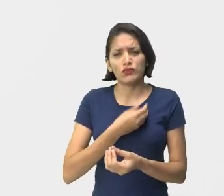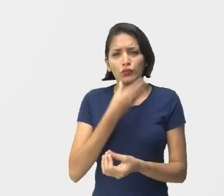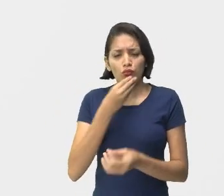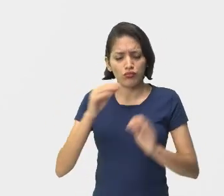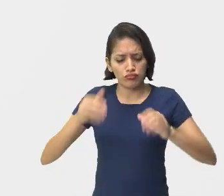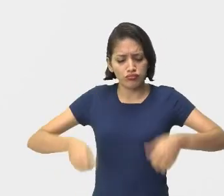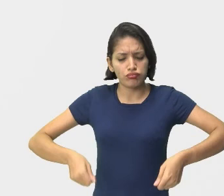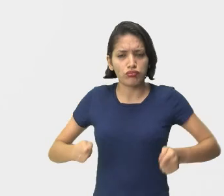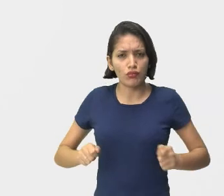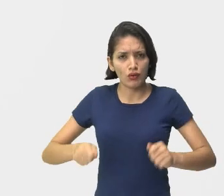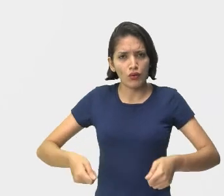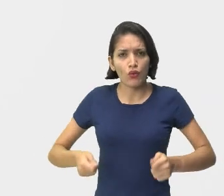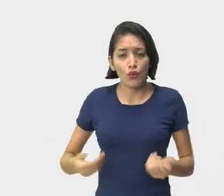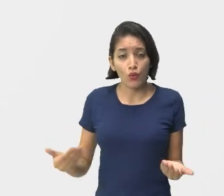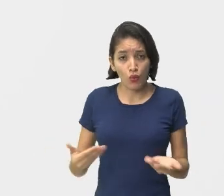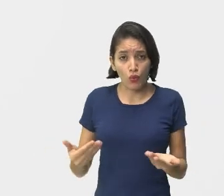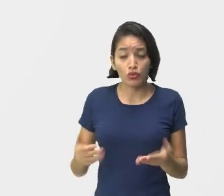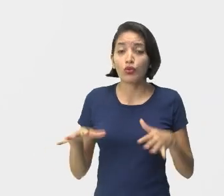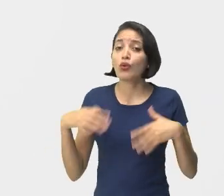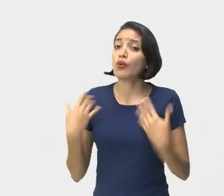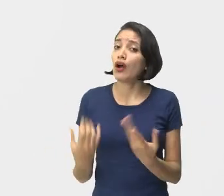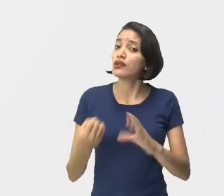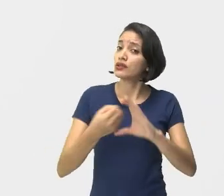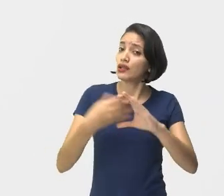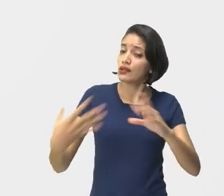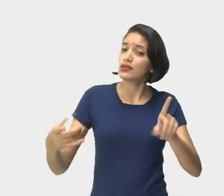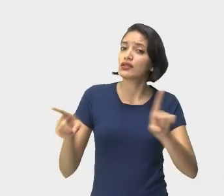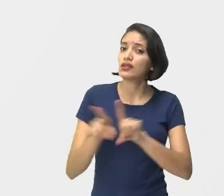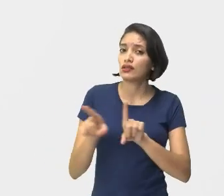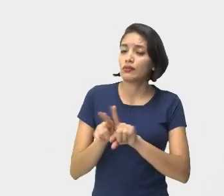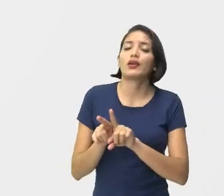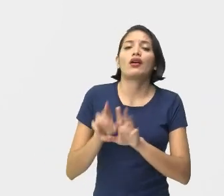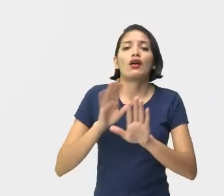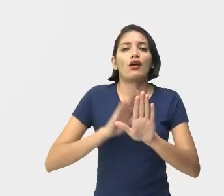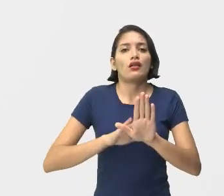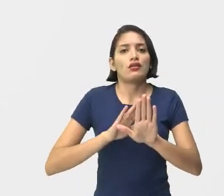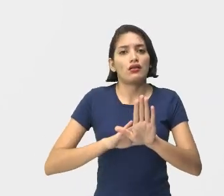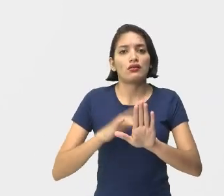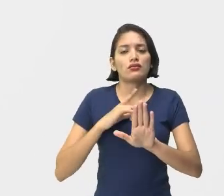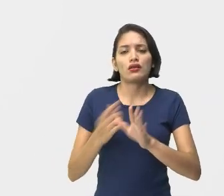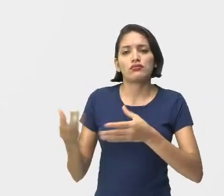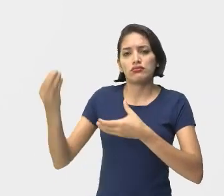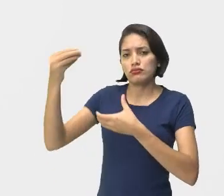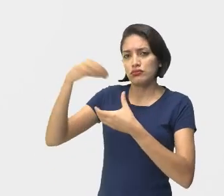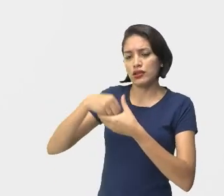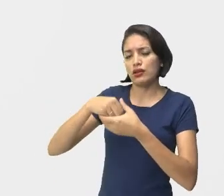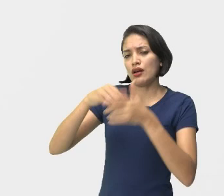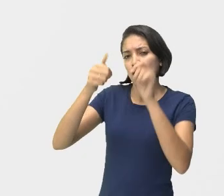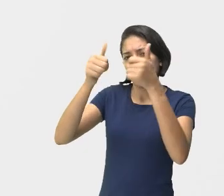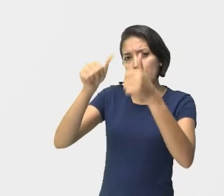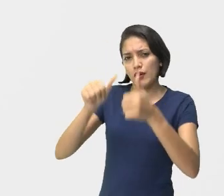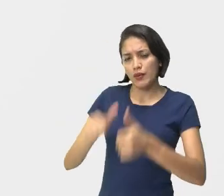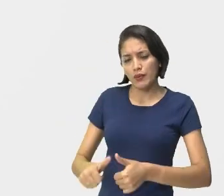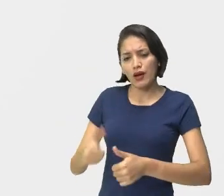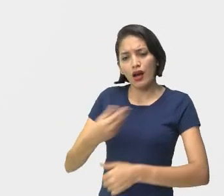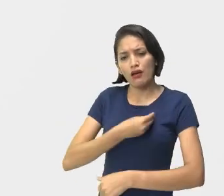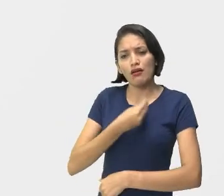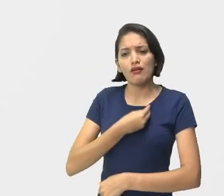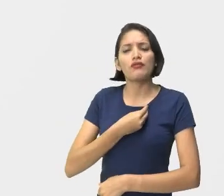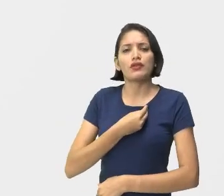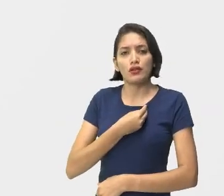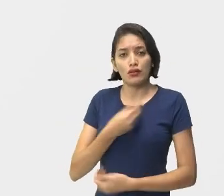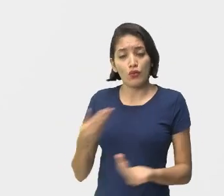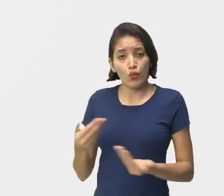hoje? Quais são as características da ideologia que cabem aí analisando a vida de um